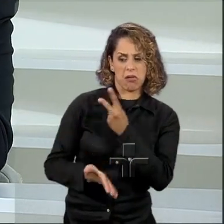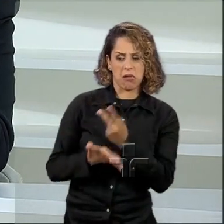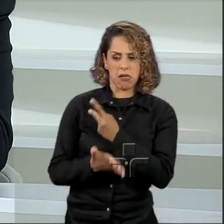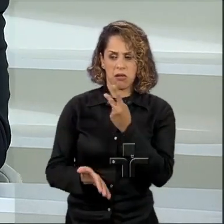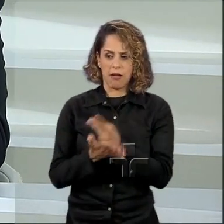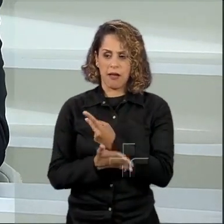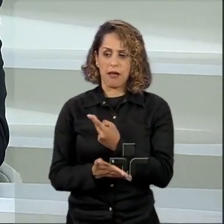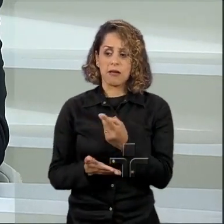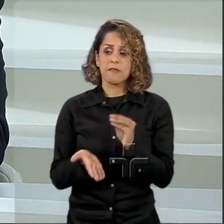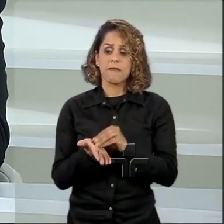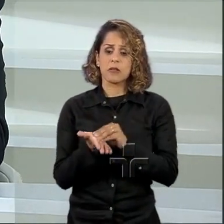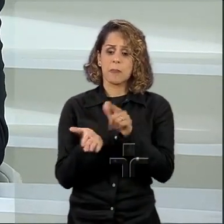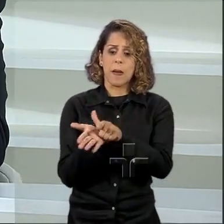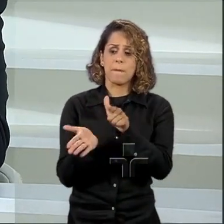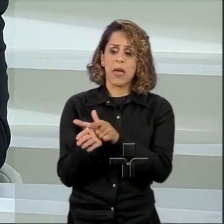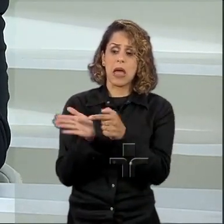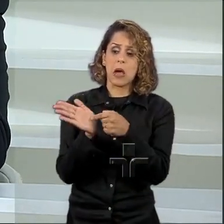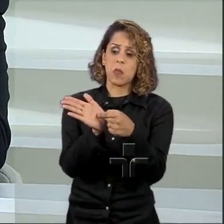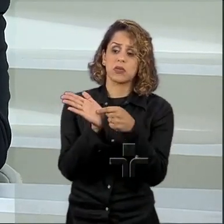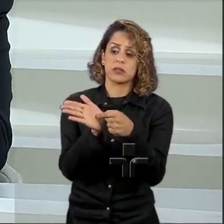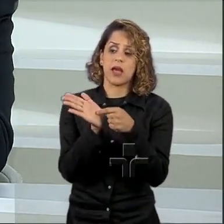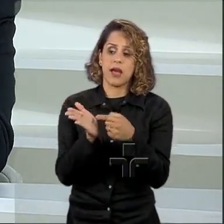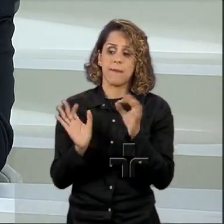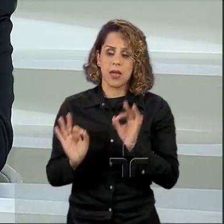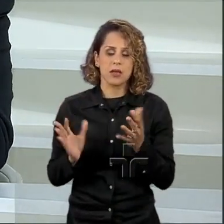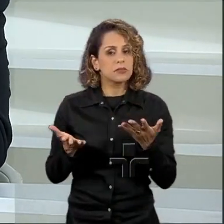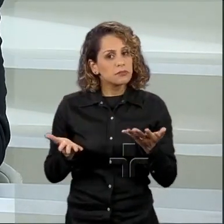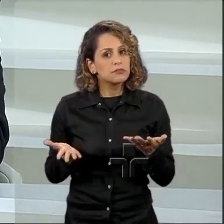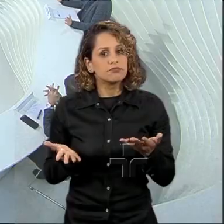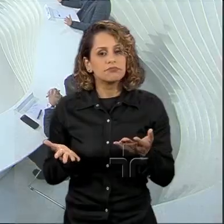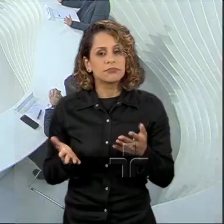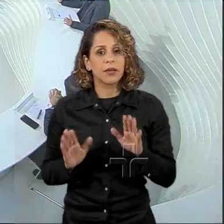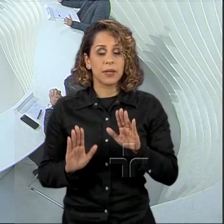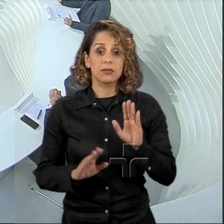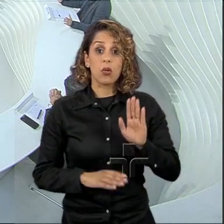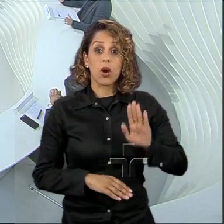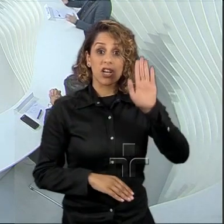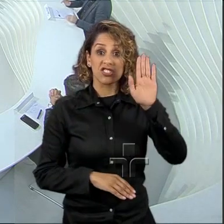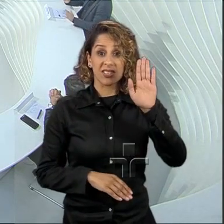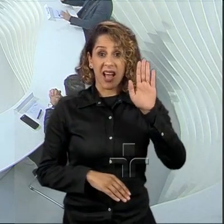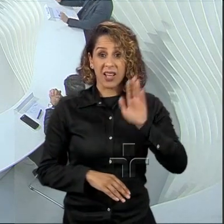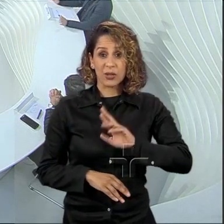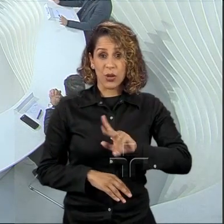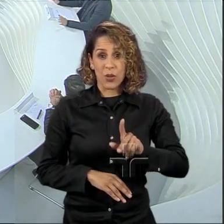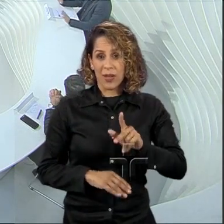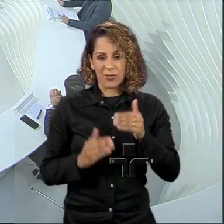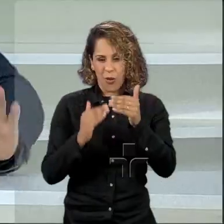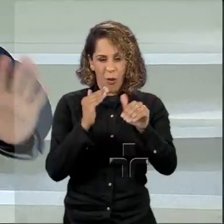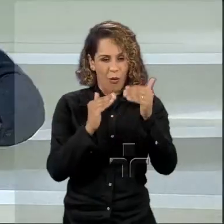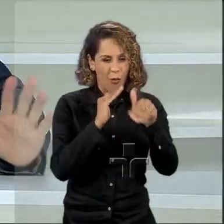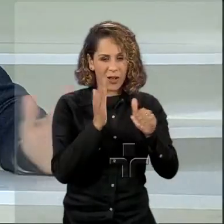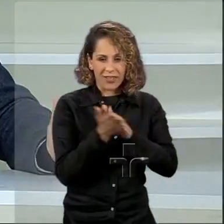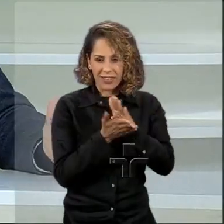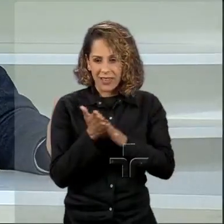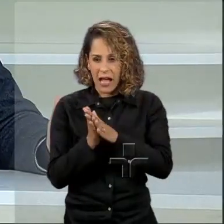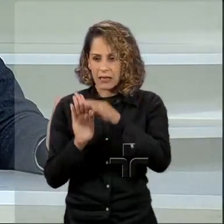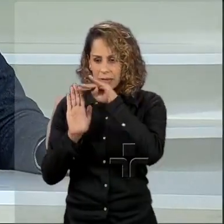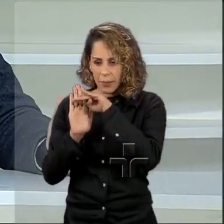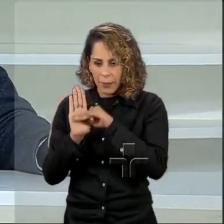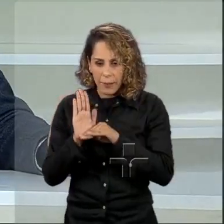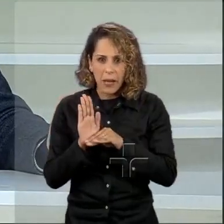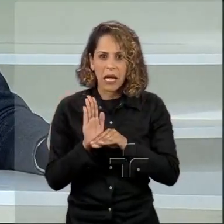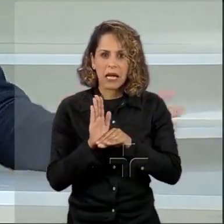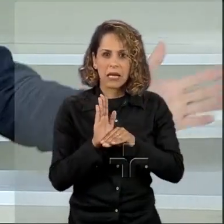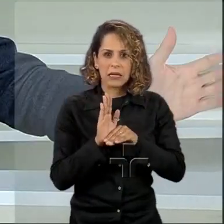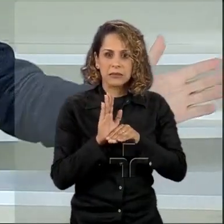que se essas urnas são ilegais? É por isso que ele é antissistema. O candidato antissistema tem que fazer isso, ele não pode reconhecer nada a não ser a vitória dele. É